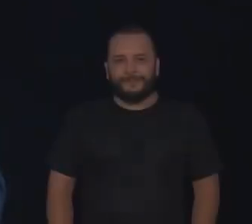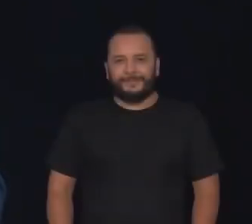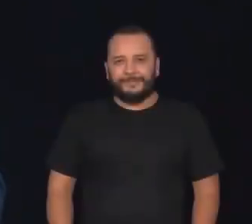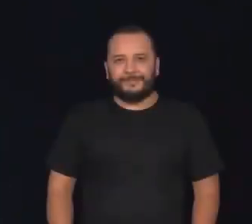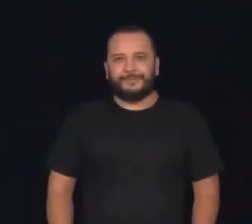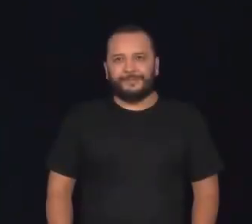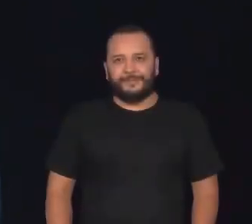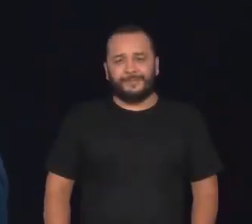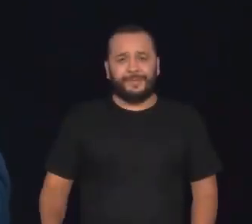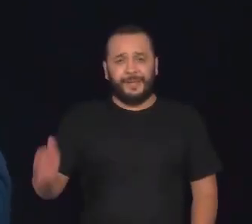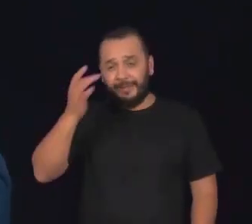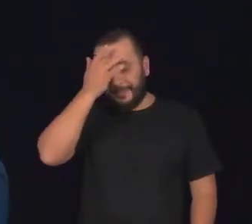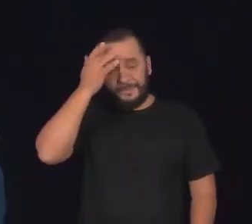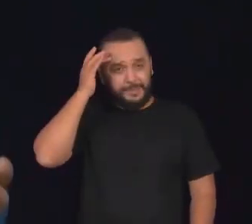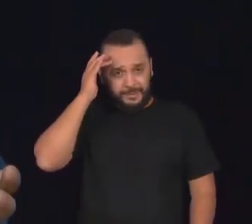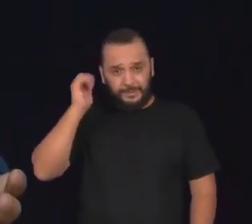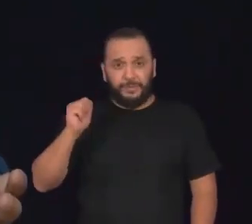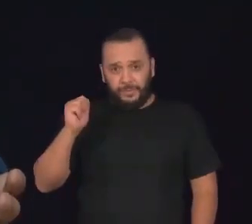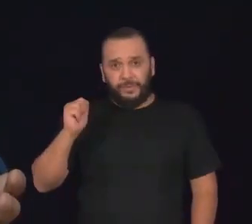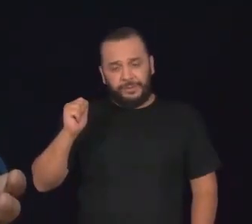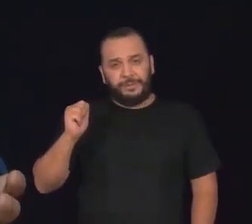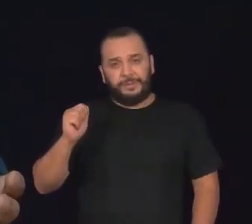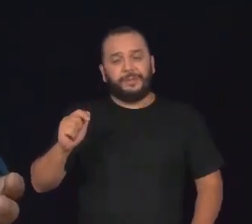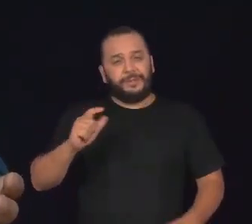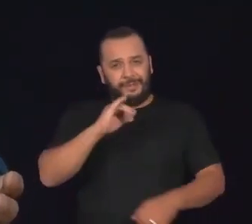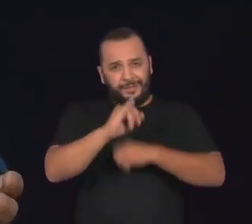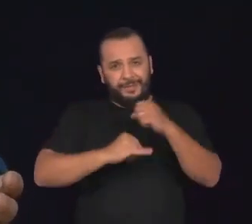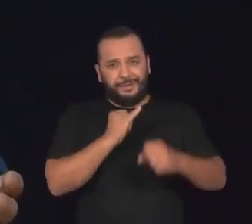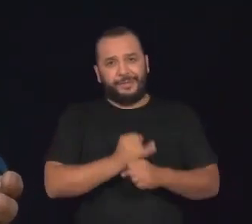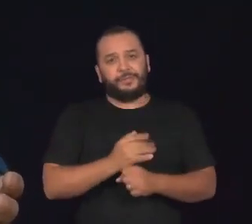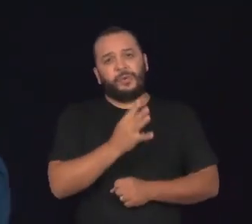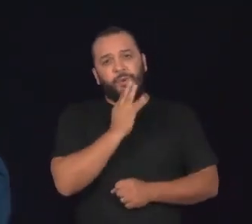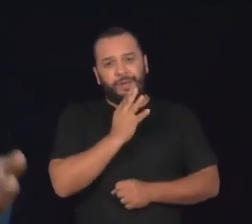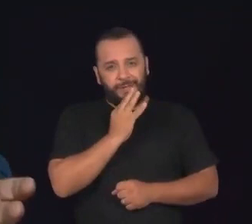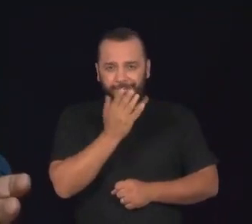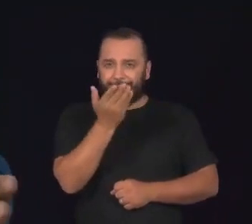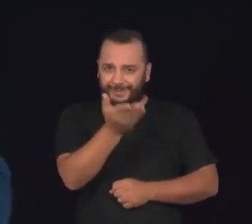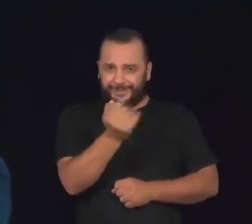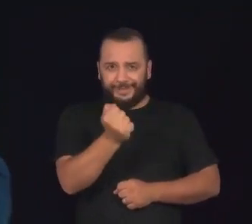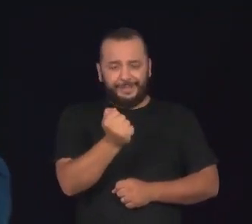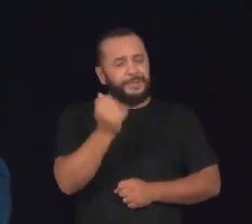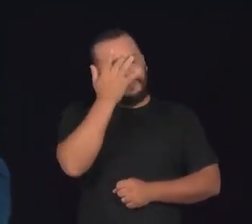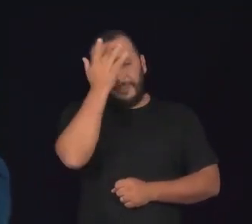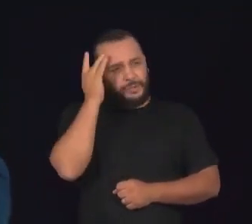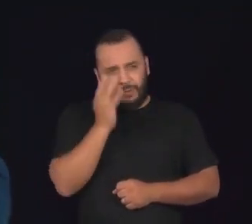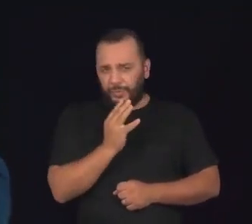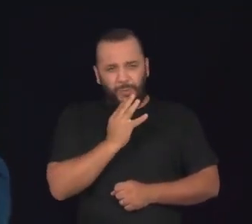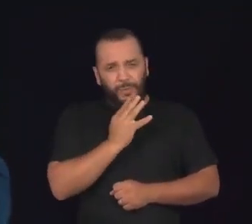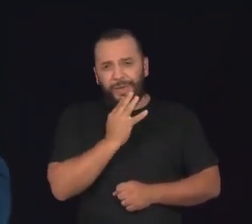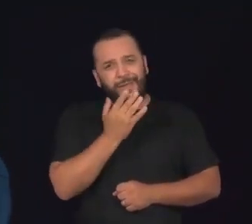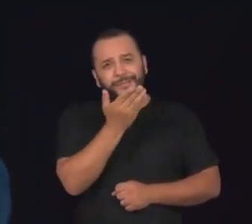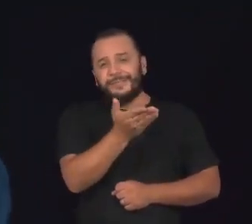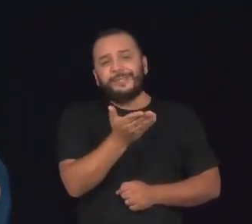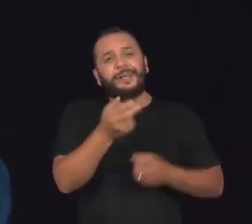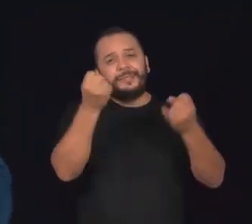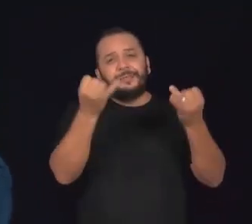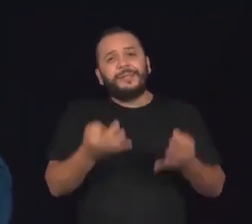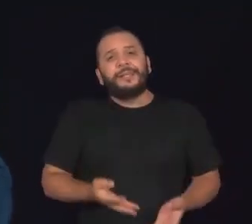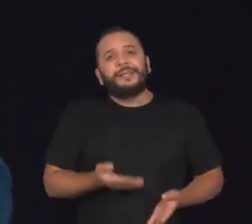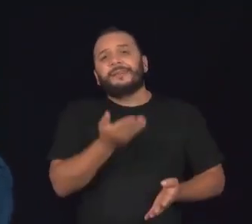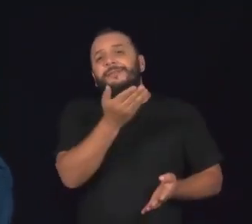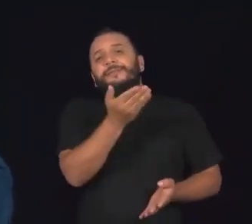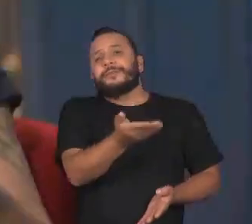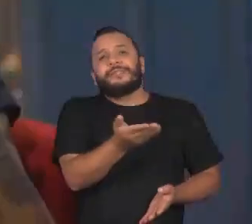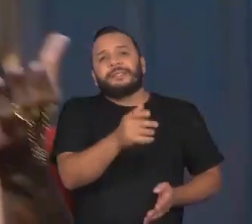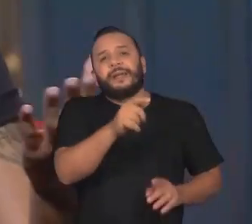muita gente que tá na internet te conhece para quem não te conhece explica quem é você e o que que você